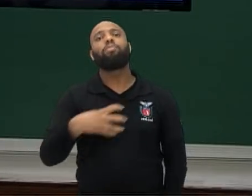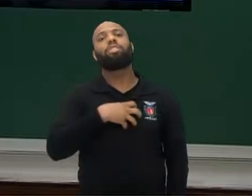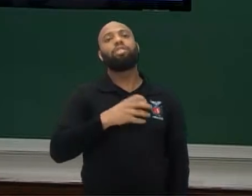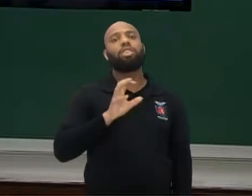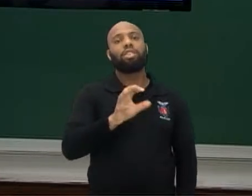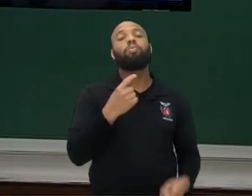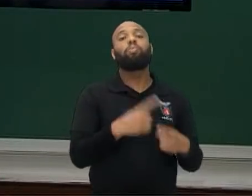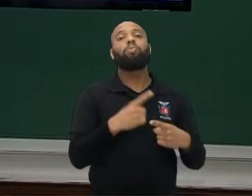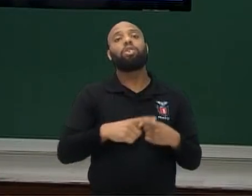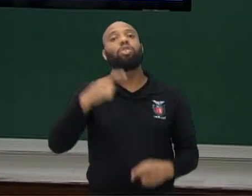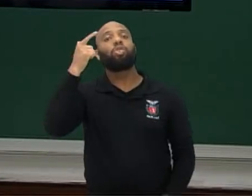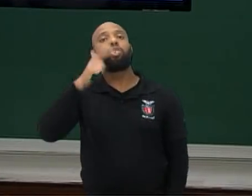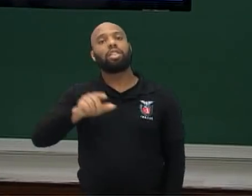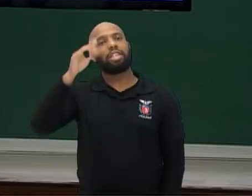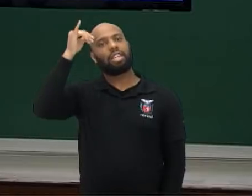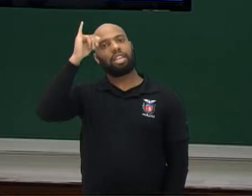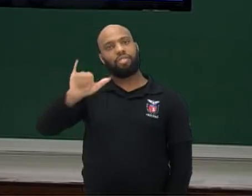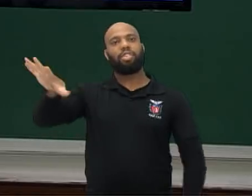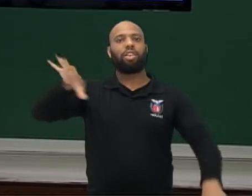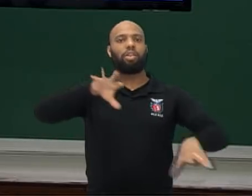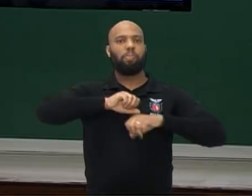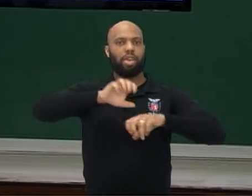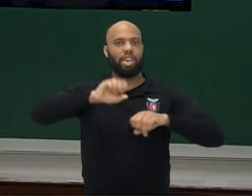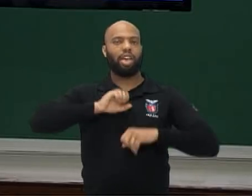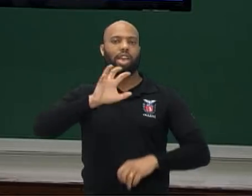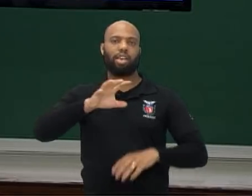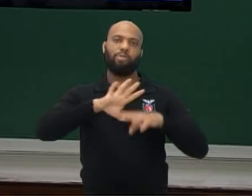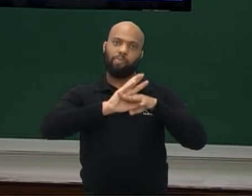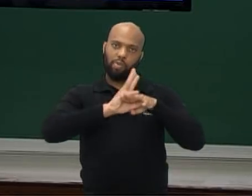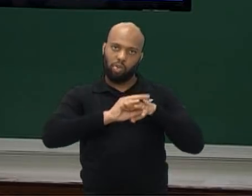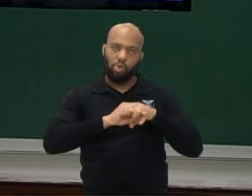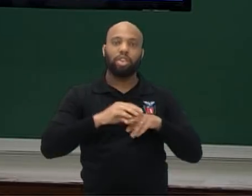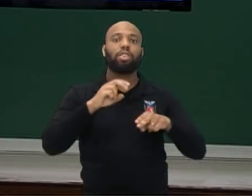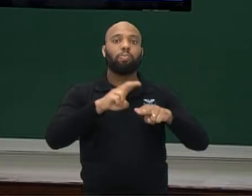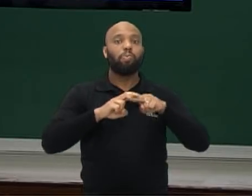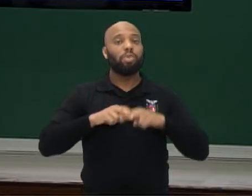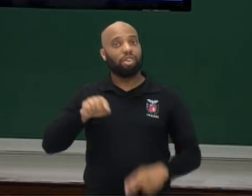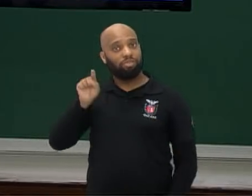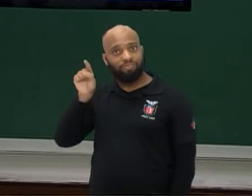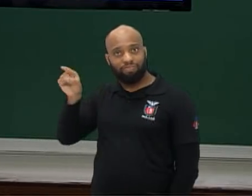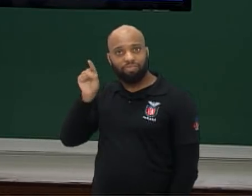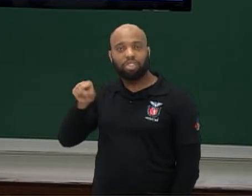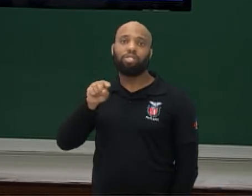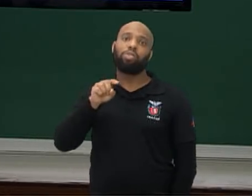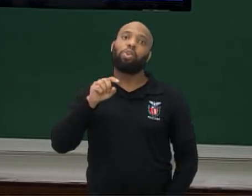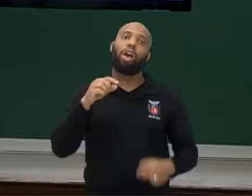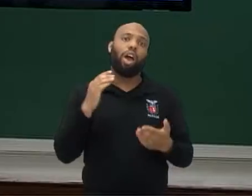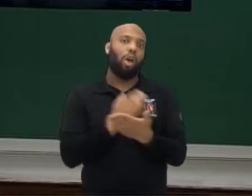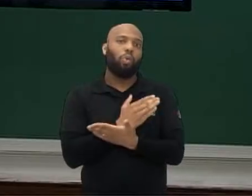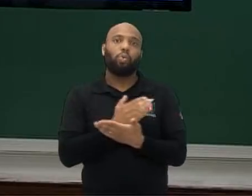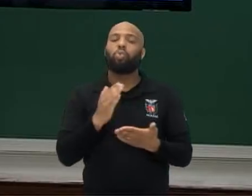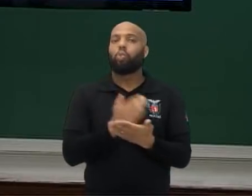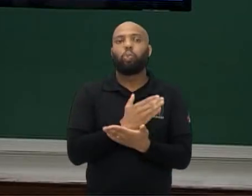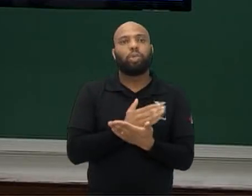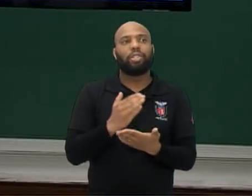quê? Para que você consiga se prevenir de pegar essas doenças, porque muitas não